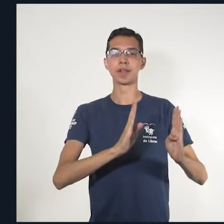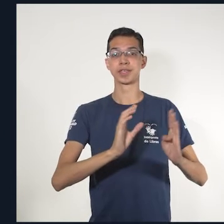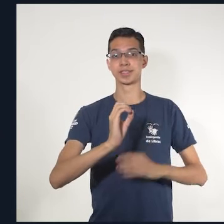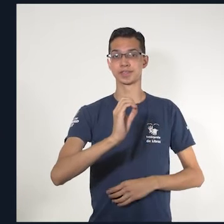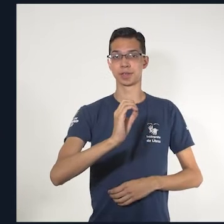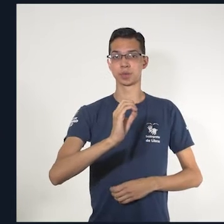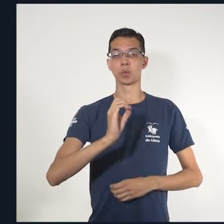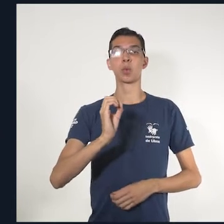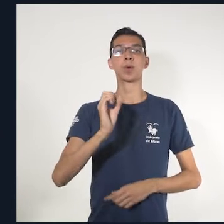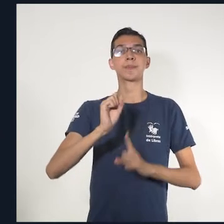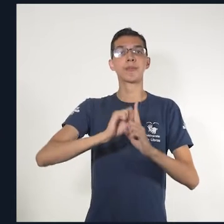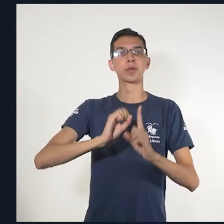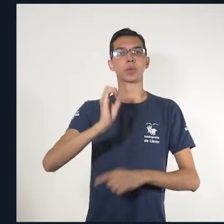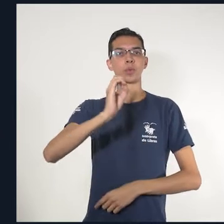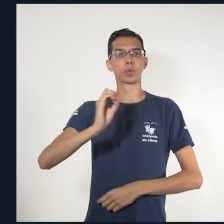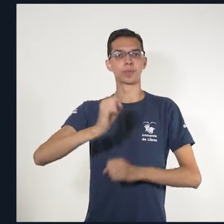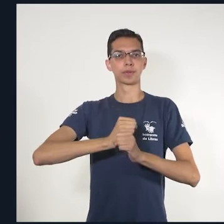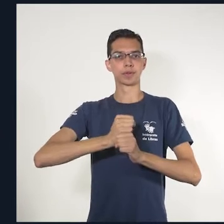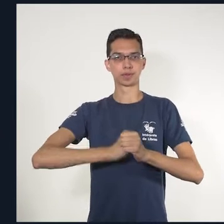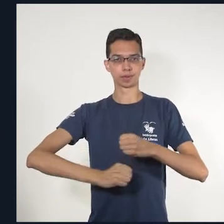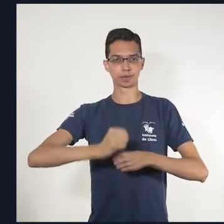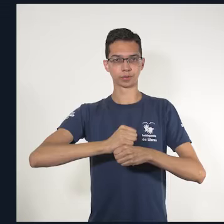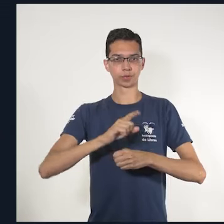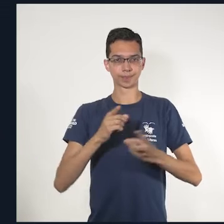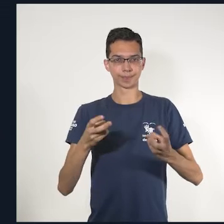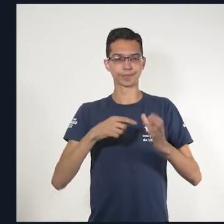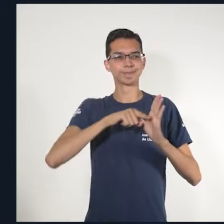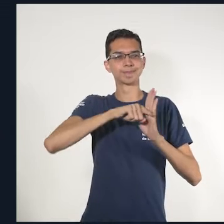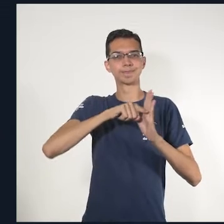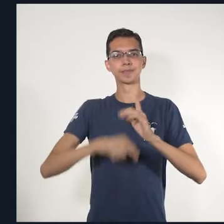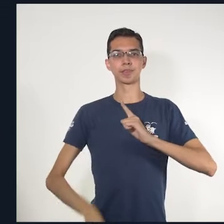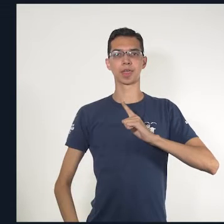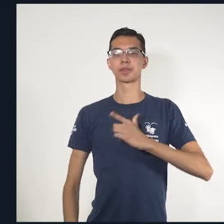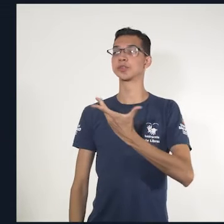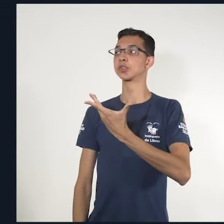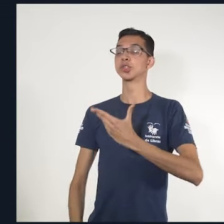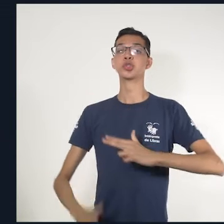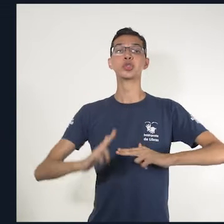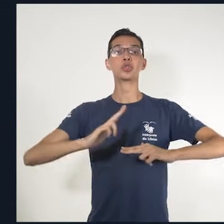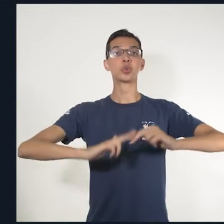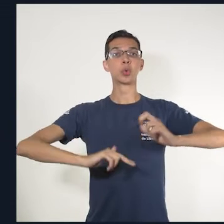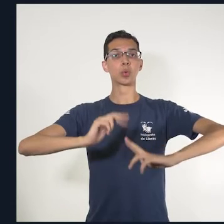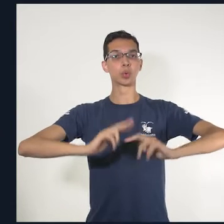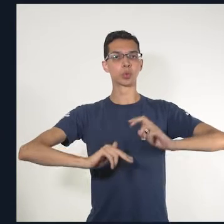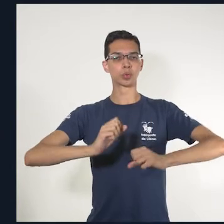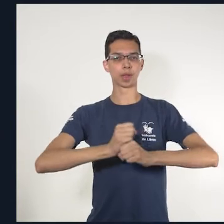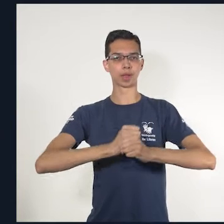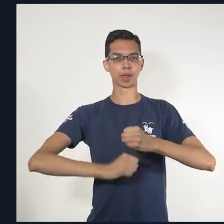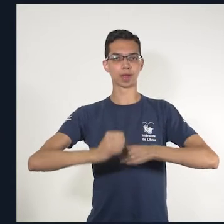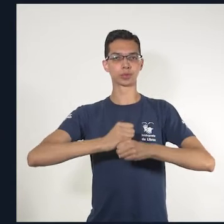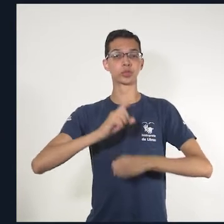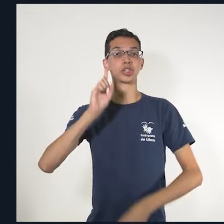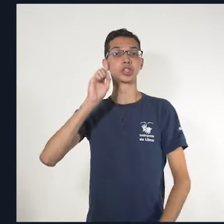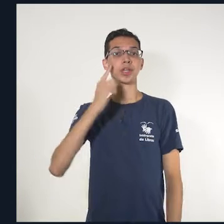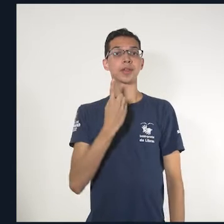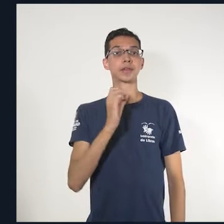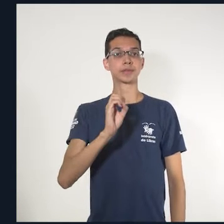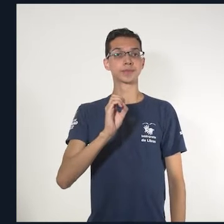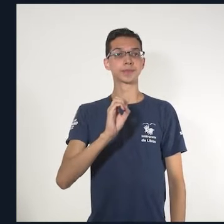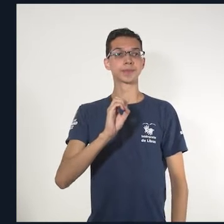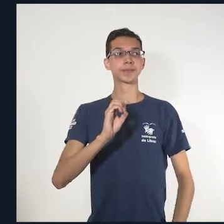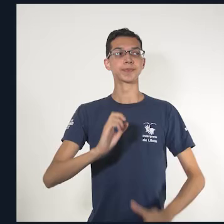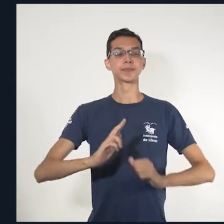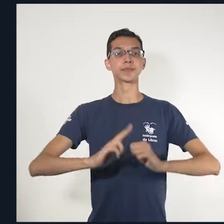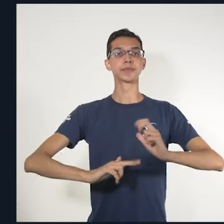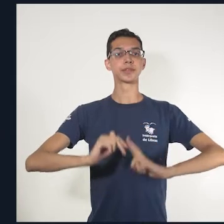realizamos em outubro do ano passado, né? Não, em junho do ano passado, em 10 de junho do ano passado, onde